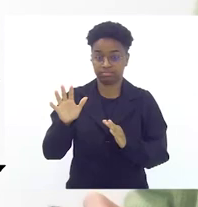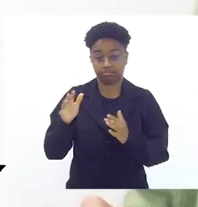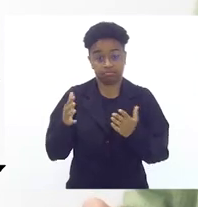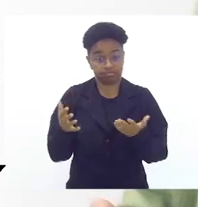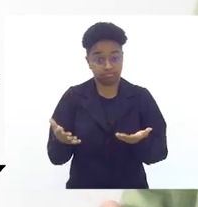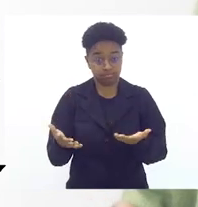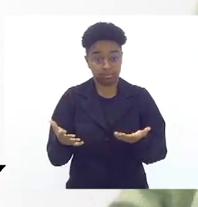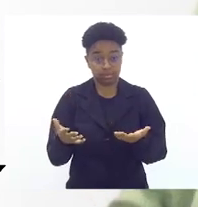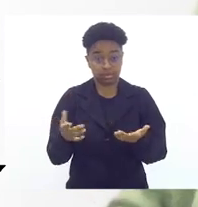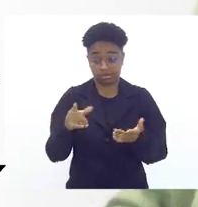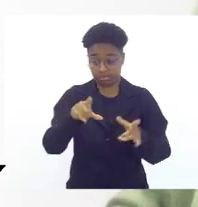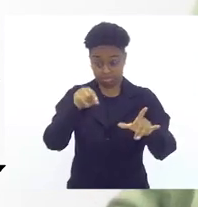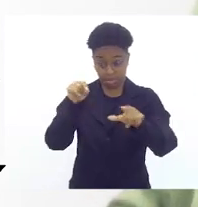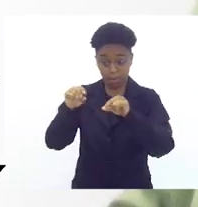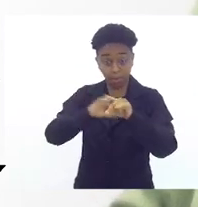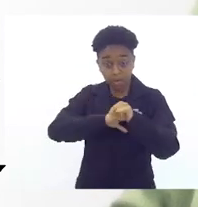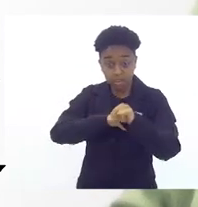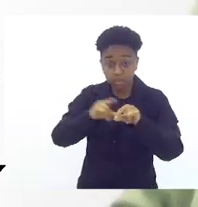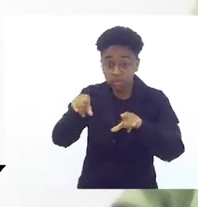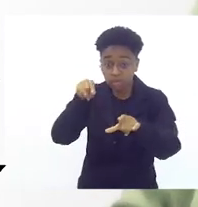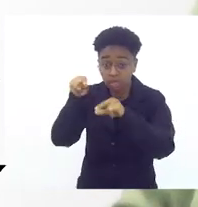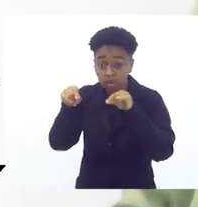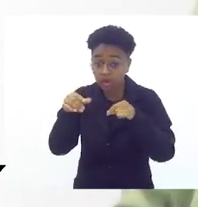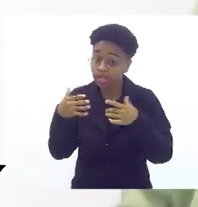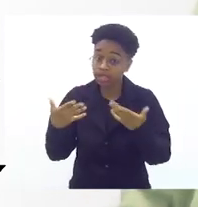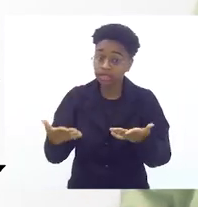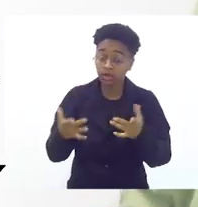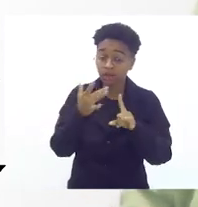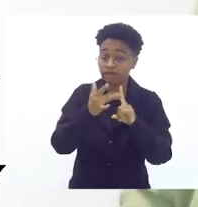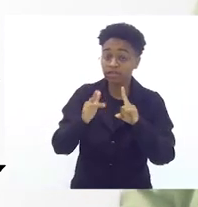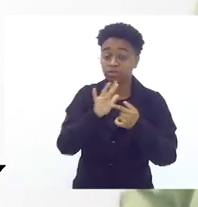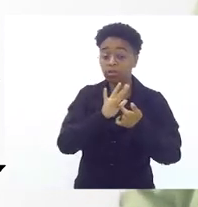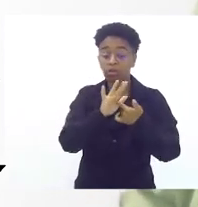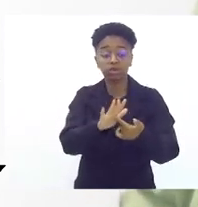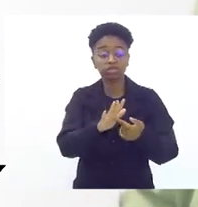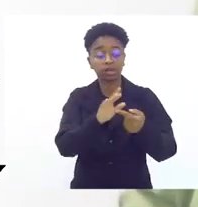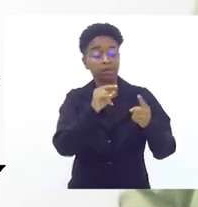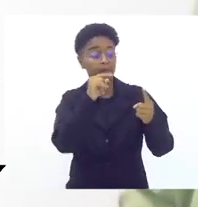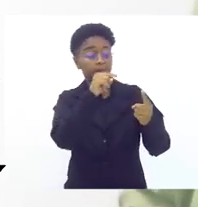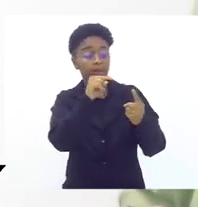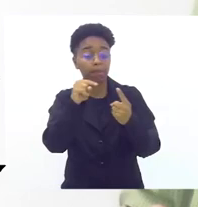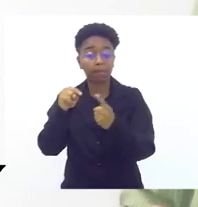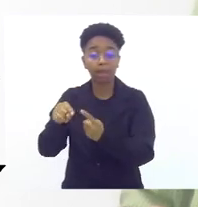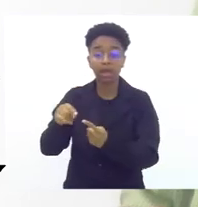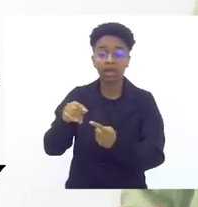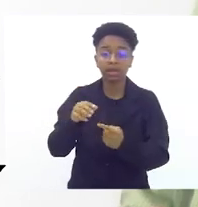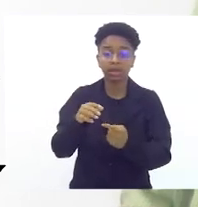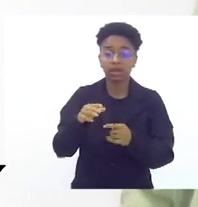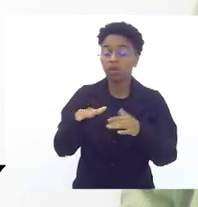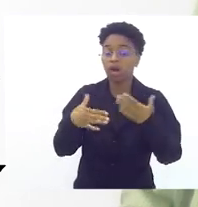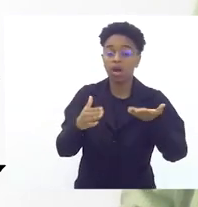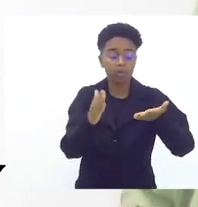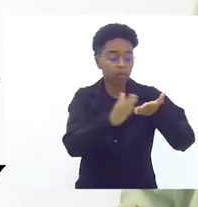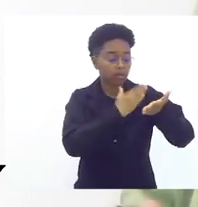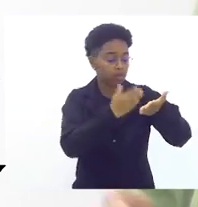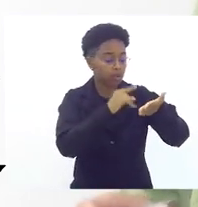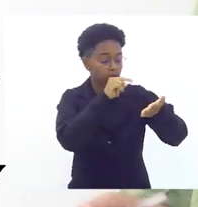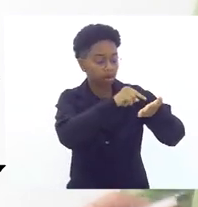aqueles escolhidos pela polícia então a vítima ia lá e apontava o dedinho dela naquela página